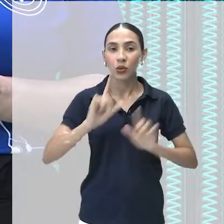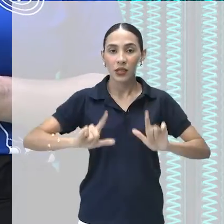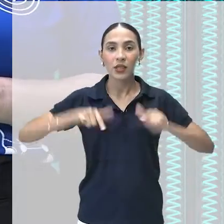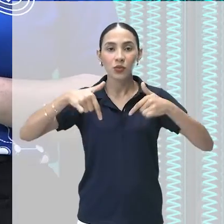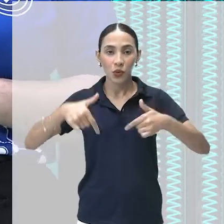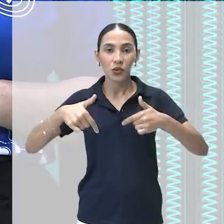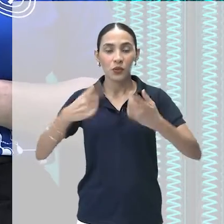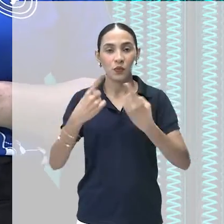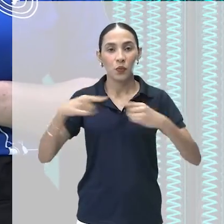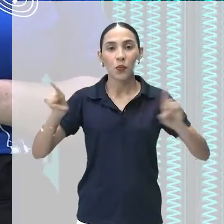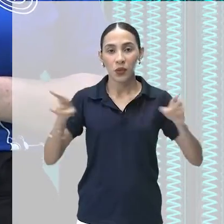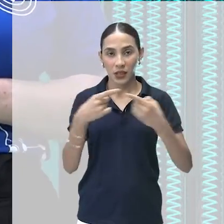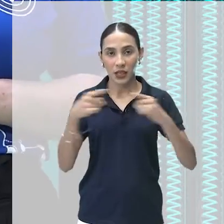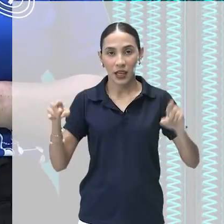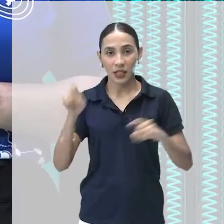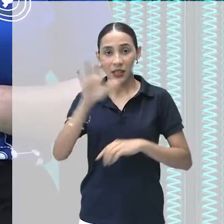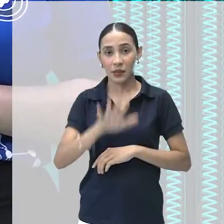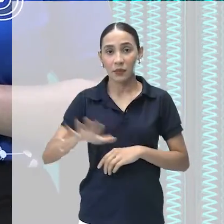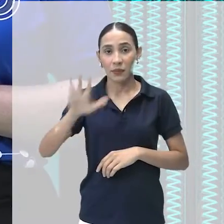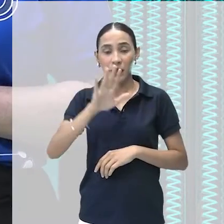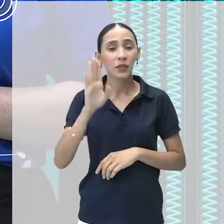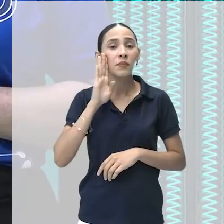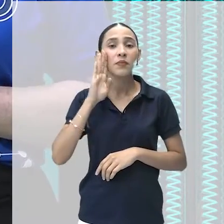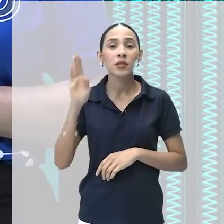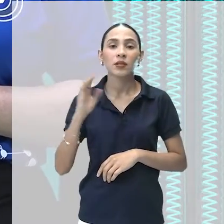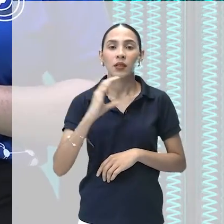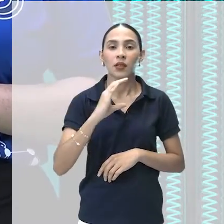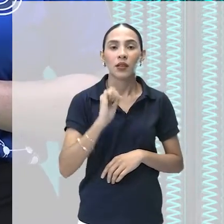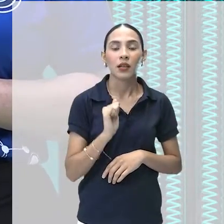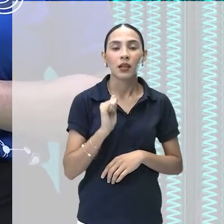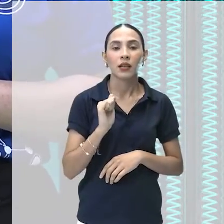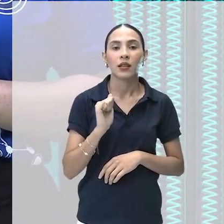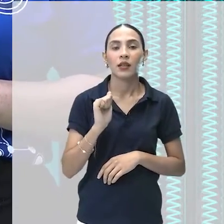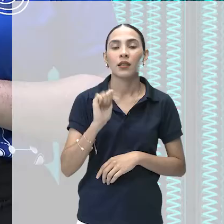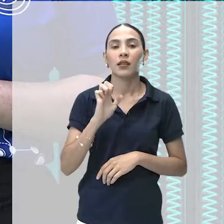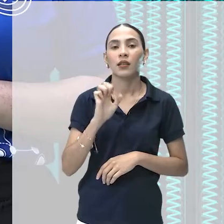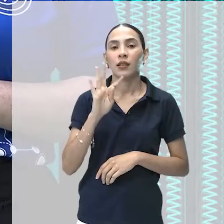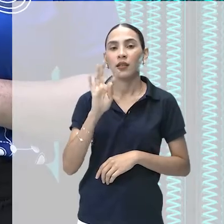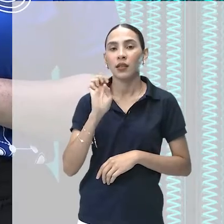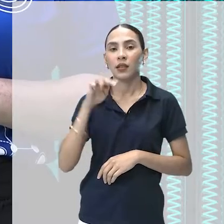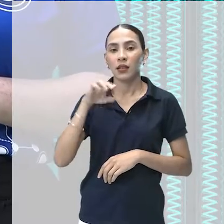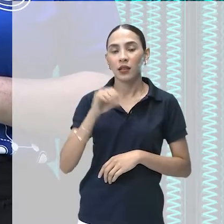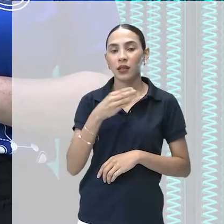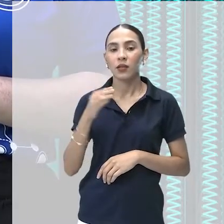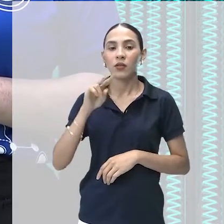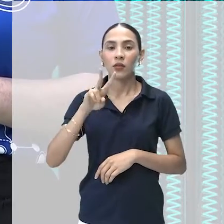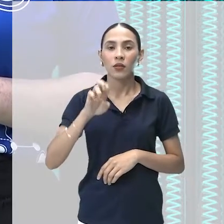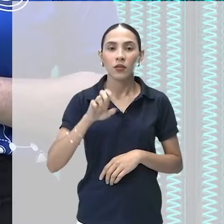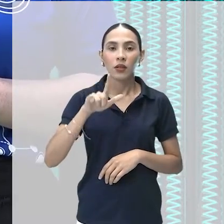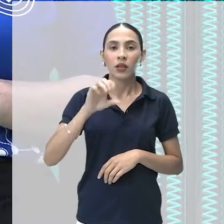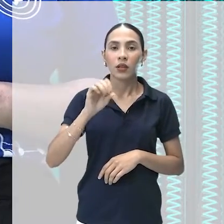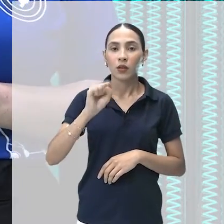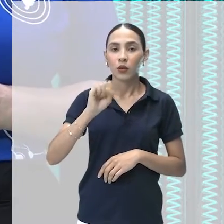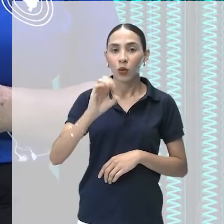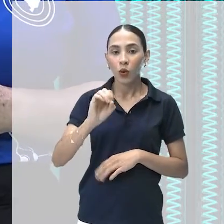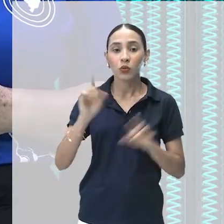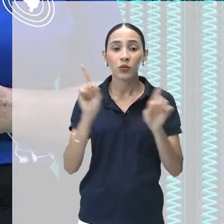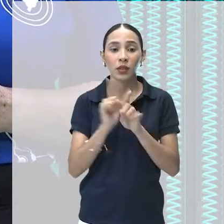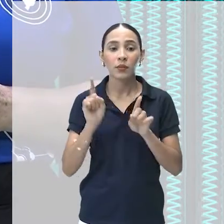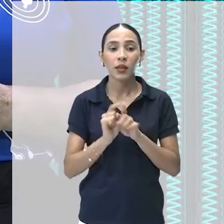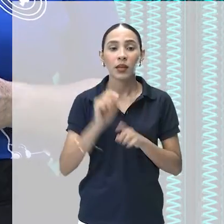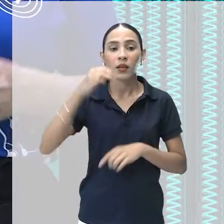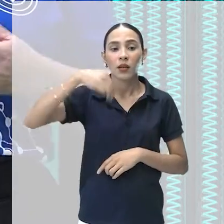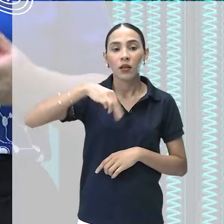esse movimento, né? Essas duas imagens, principalmente Caetano Veloso e os Mutantes, que nós tínhamos aqui a Rita